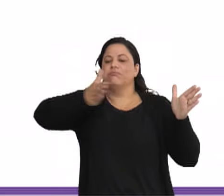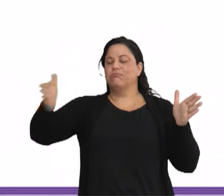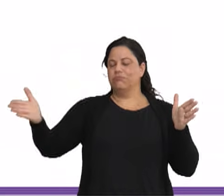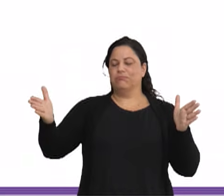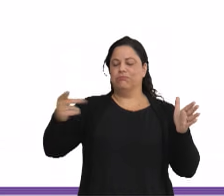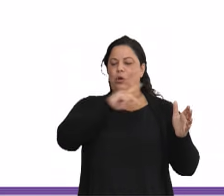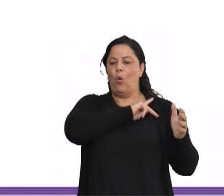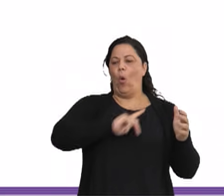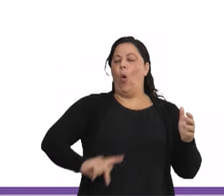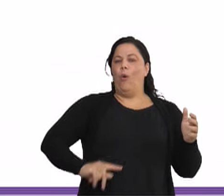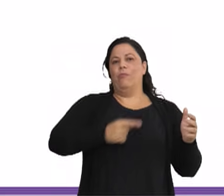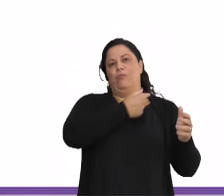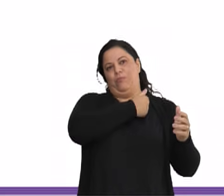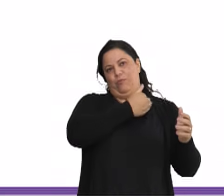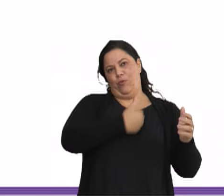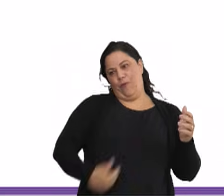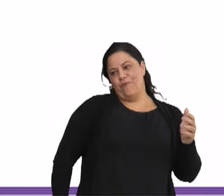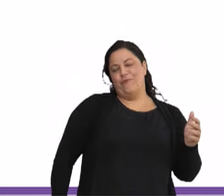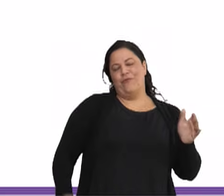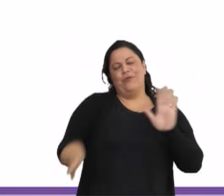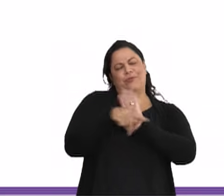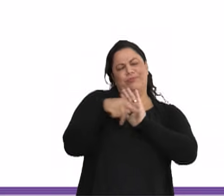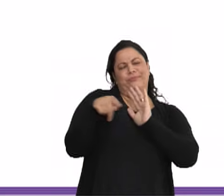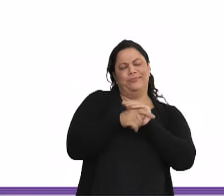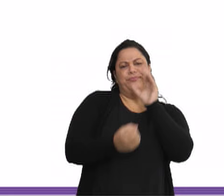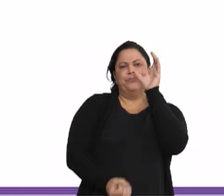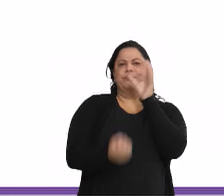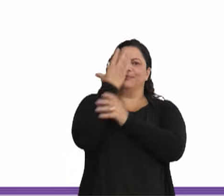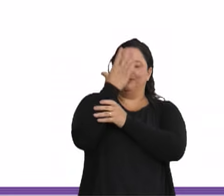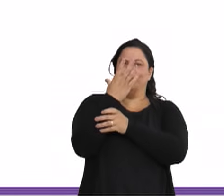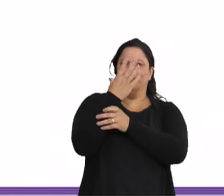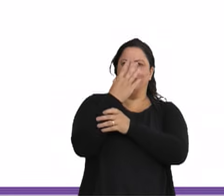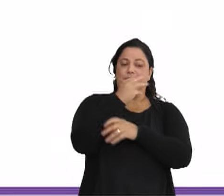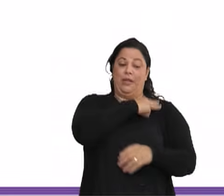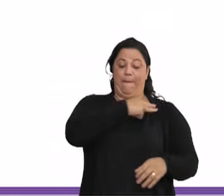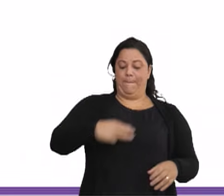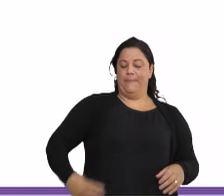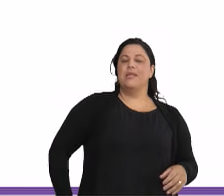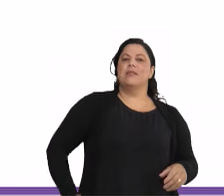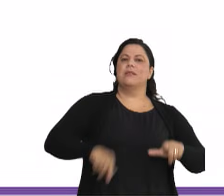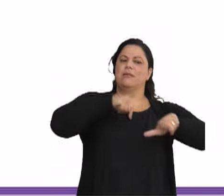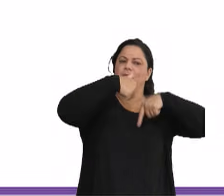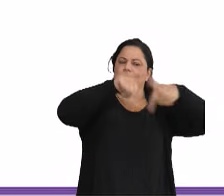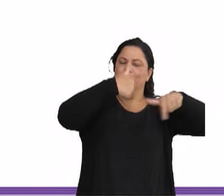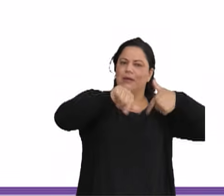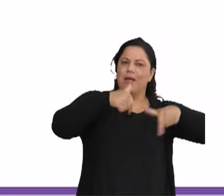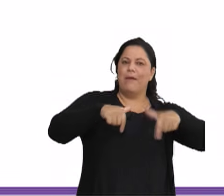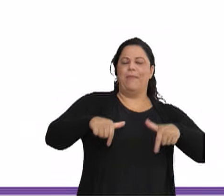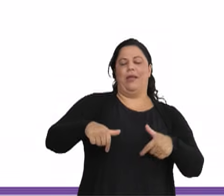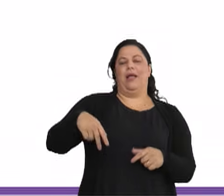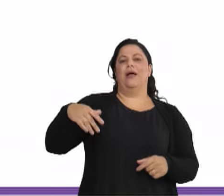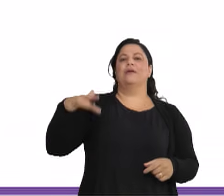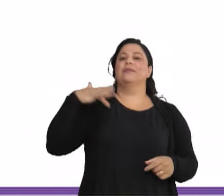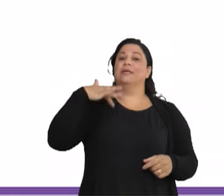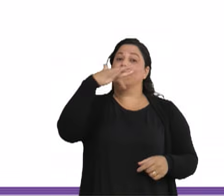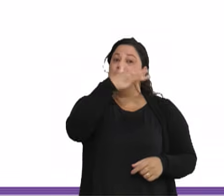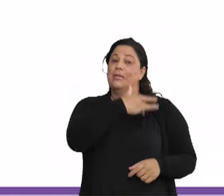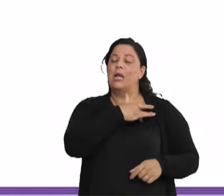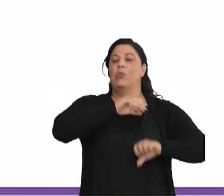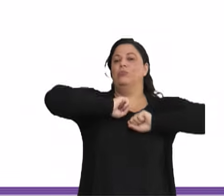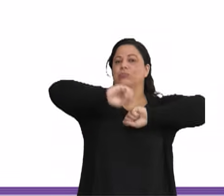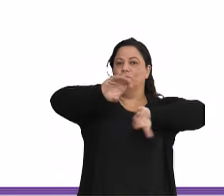provisório, houve a criação do Ministério do Trabalho e do Ministério da Educação e Saúde, 2 ministérios